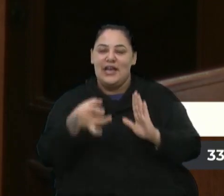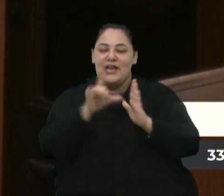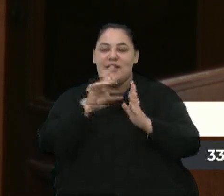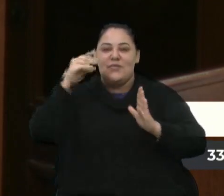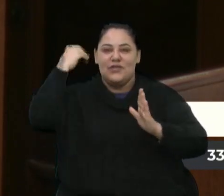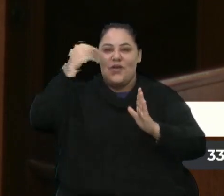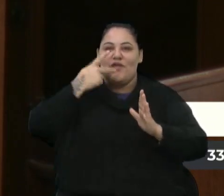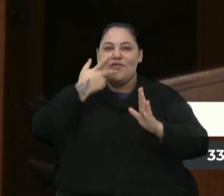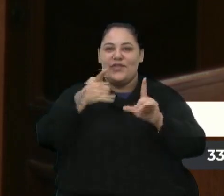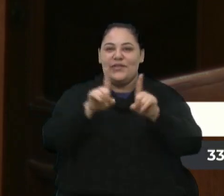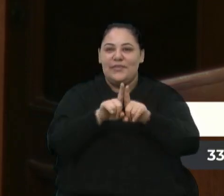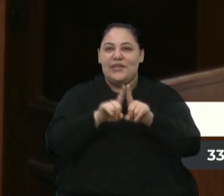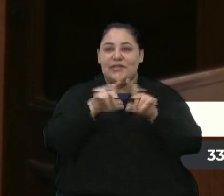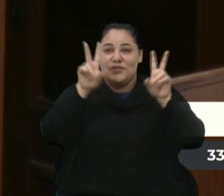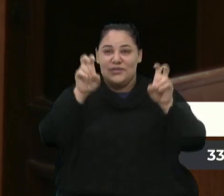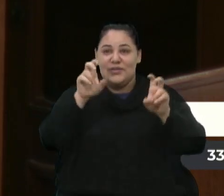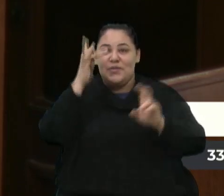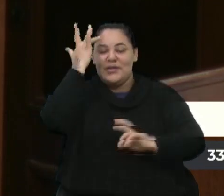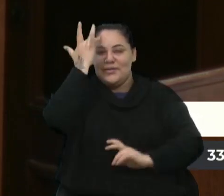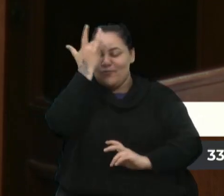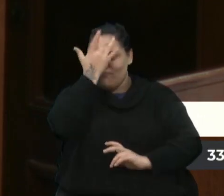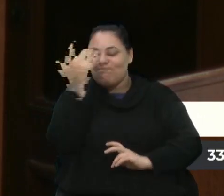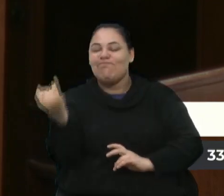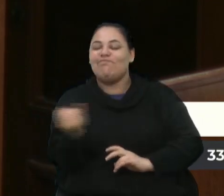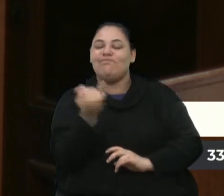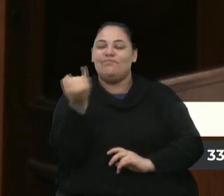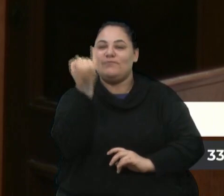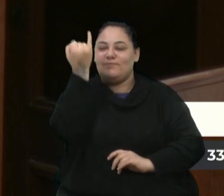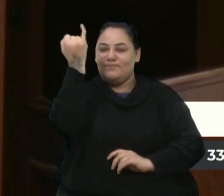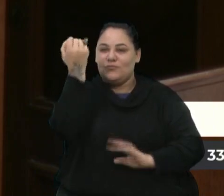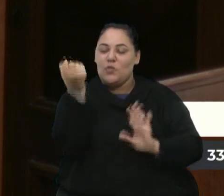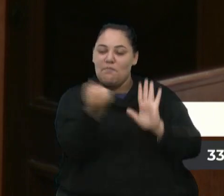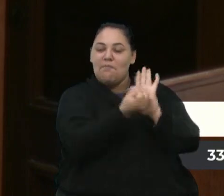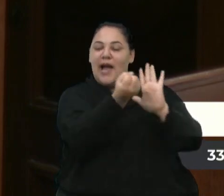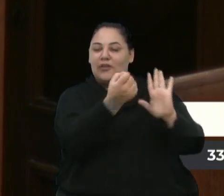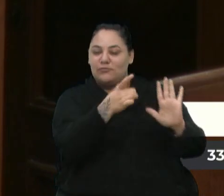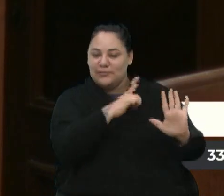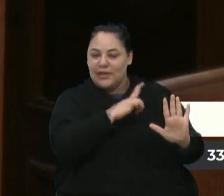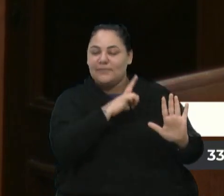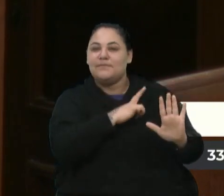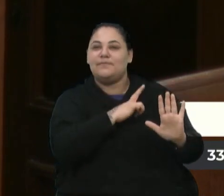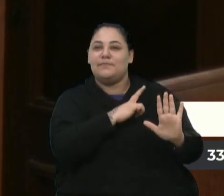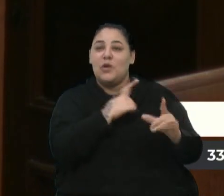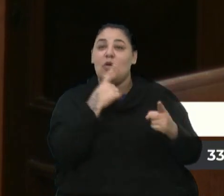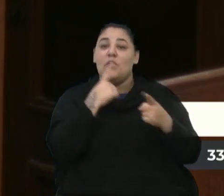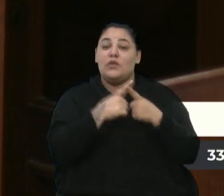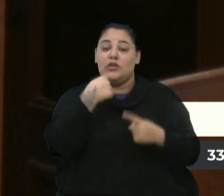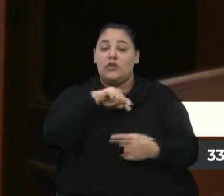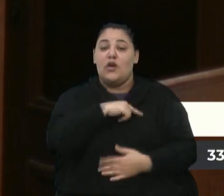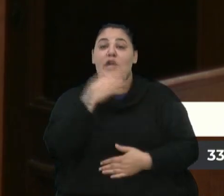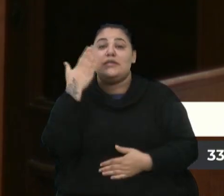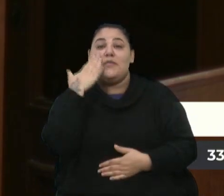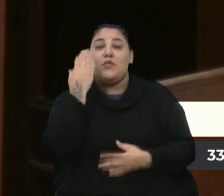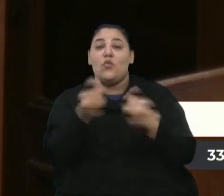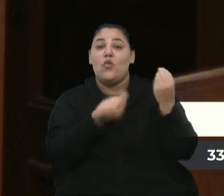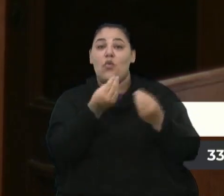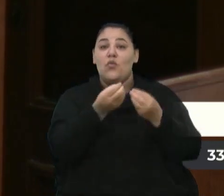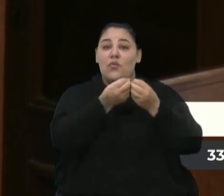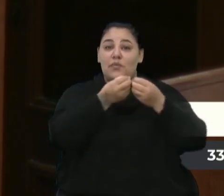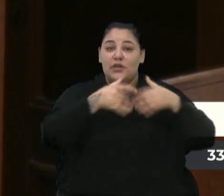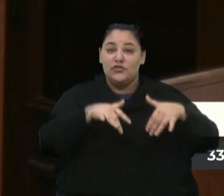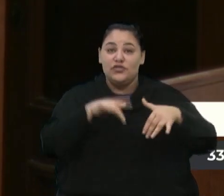a respeito da saúde, da importância da saúde mental, do impacto que isso tem, porque a gente sabe o quanto isso afeta o dia a